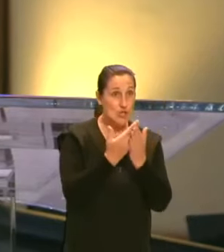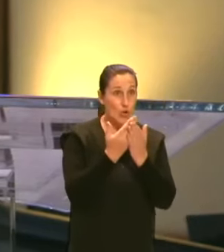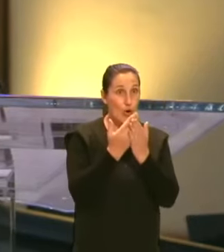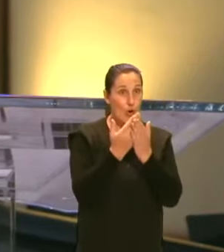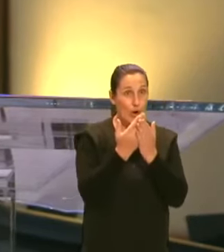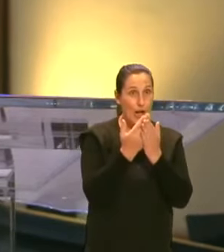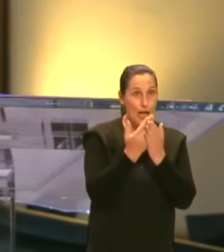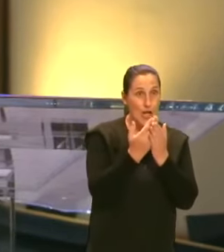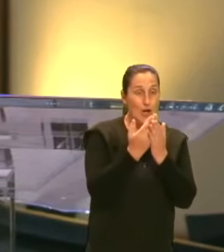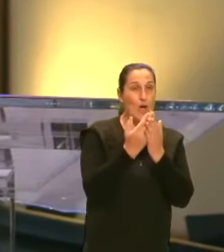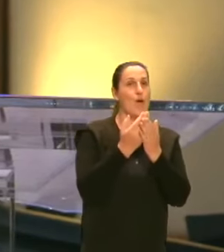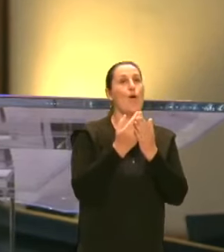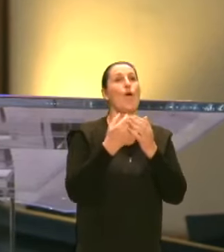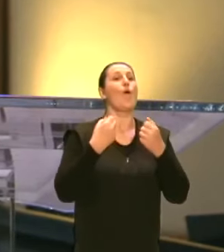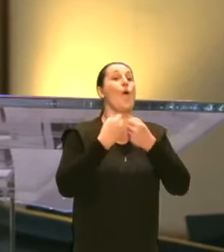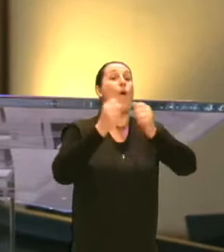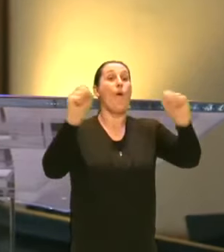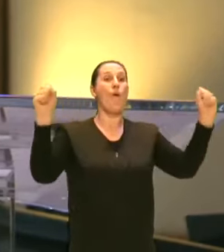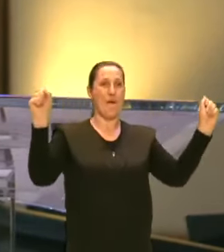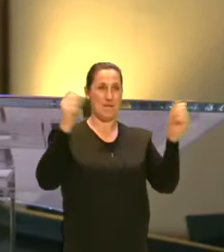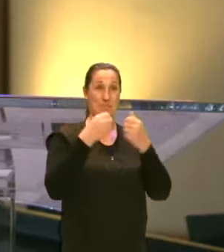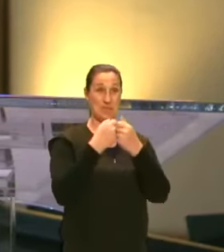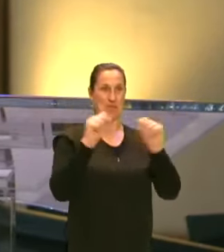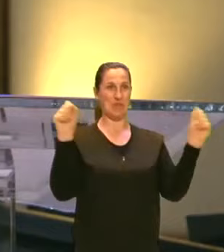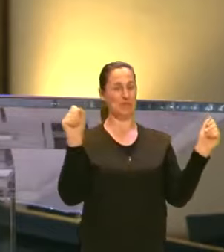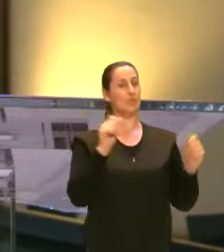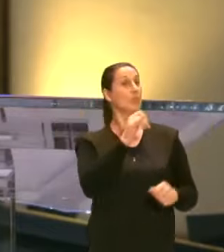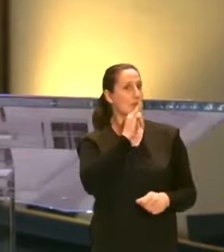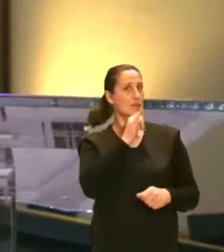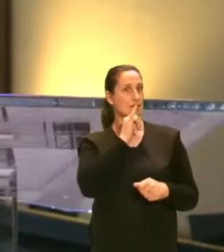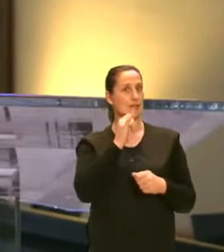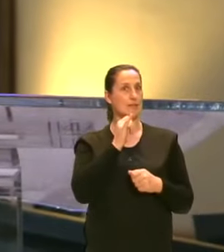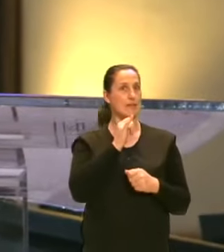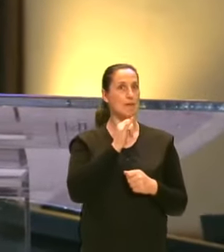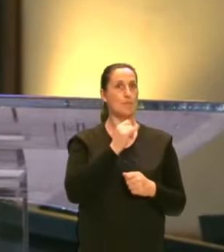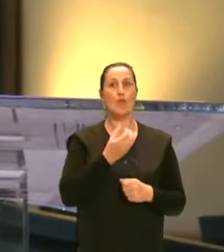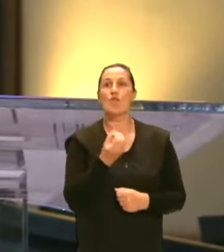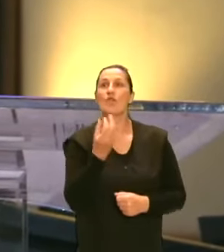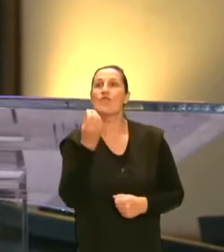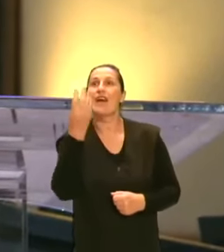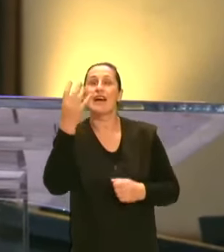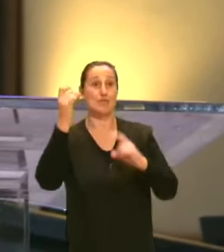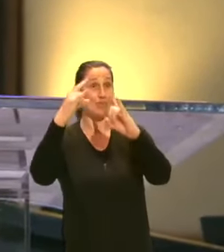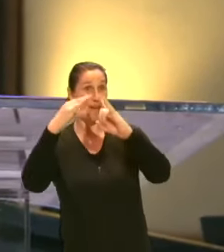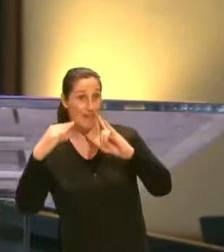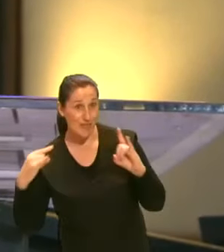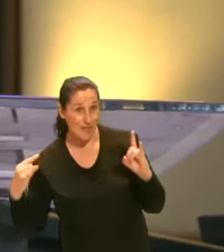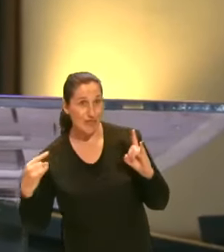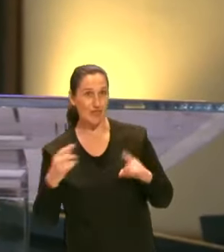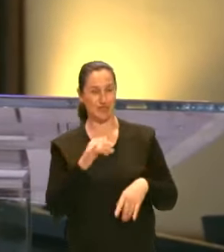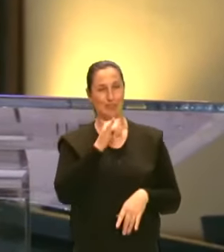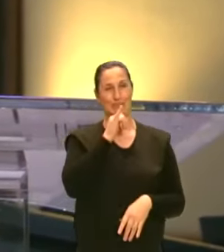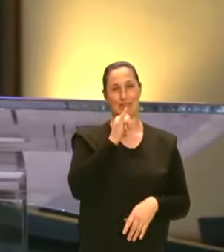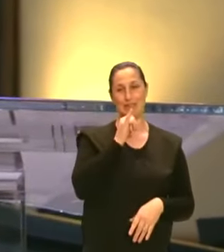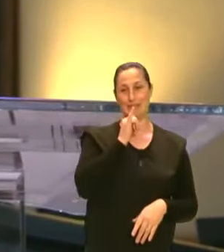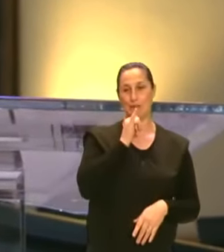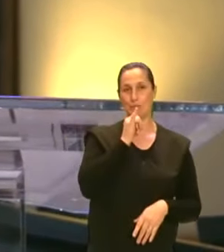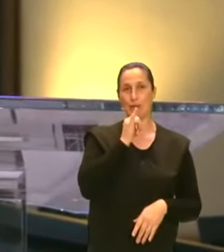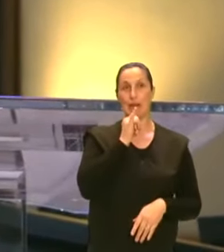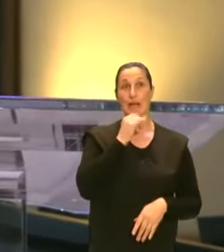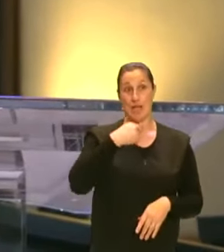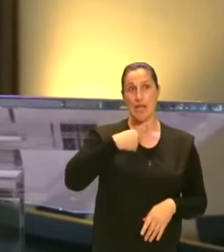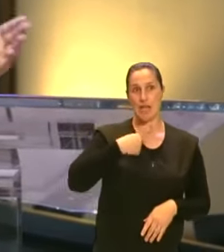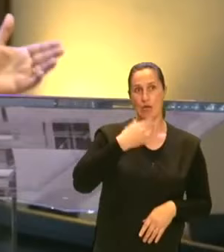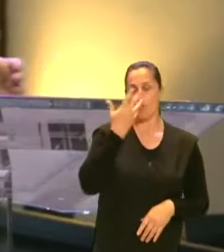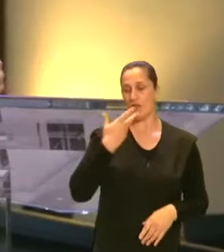naquele ônibus, né? Tem excursão de igreja também, né? Viagens para retiro. E aí quando você chegava, eu lembro quando eu era criança, a